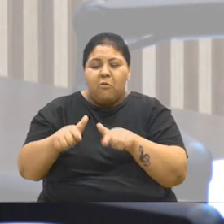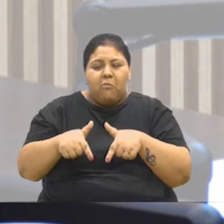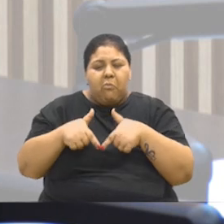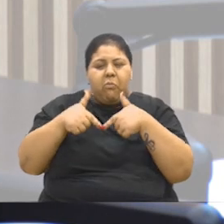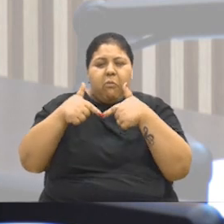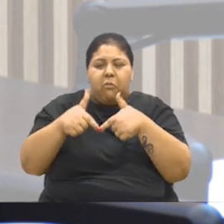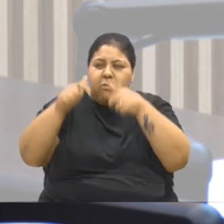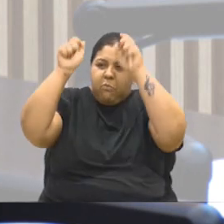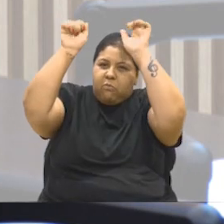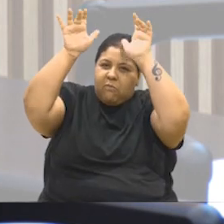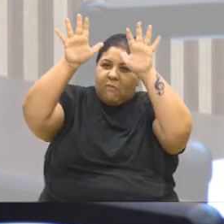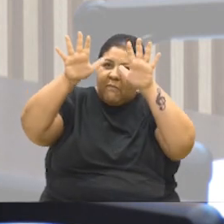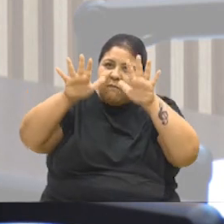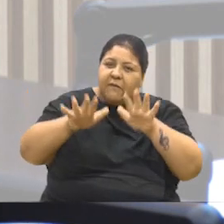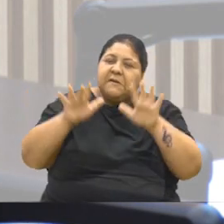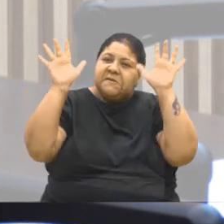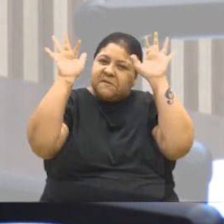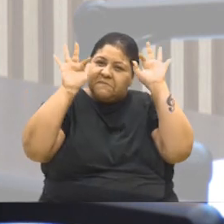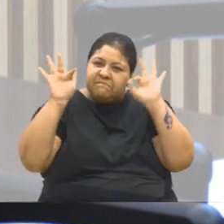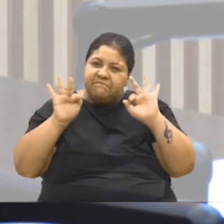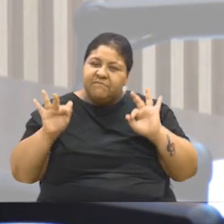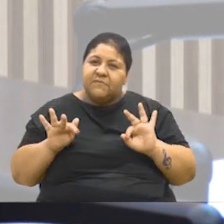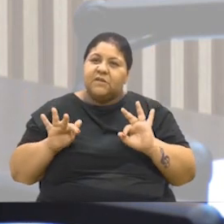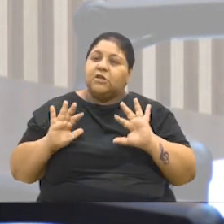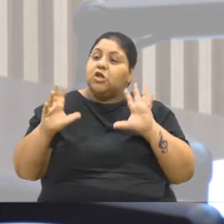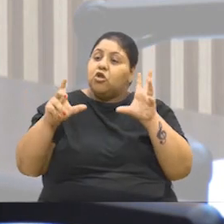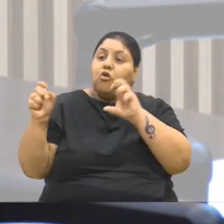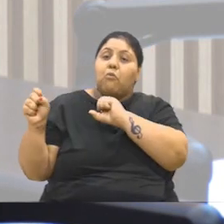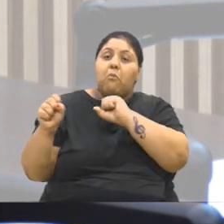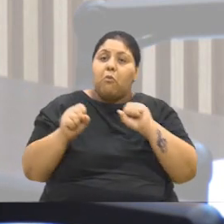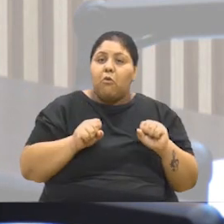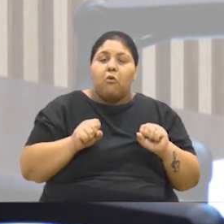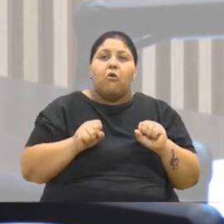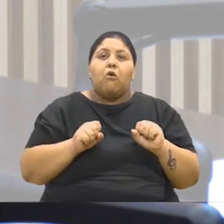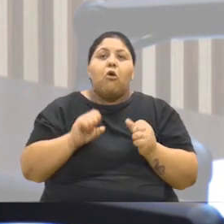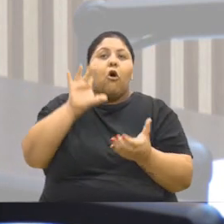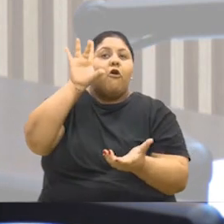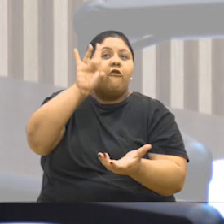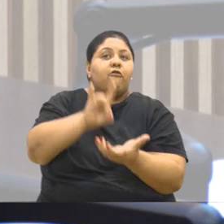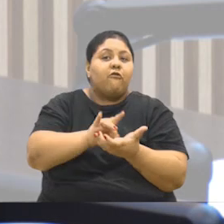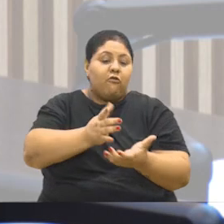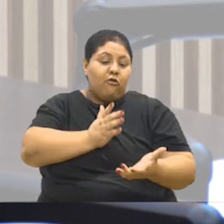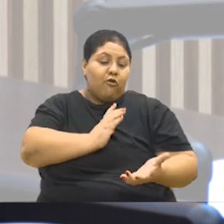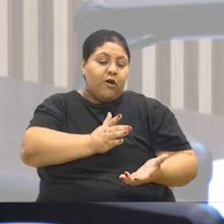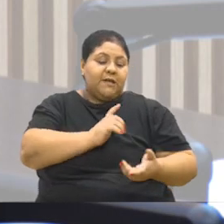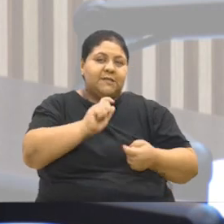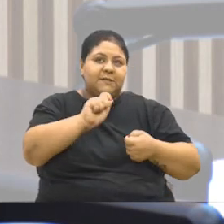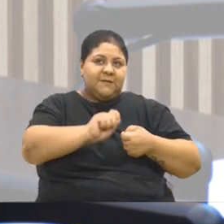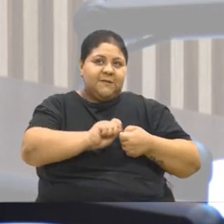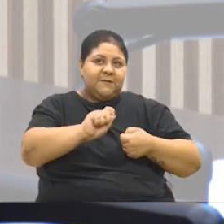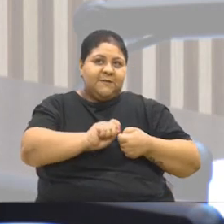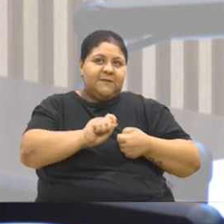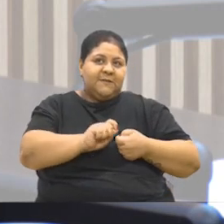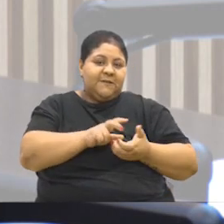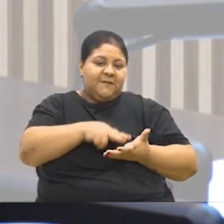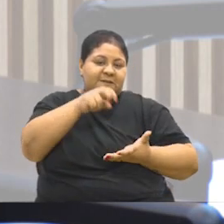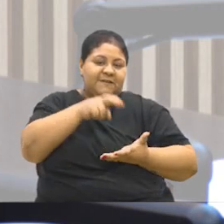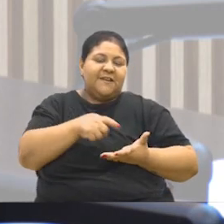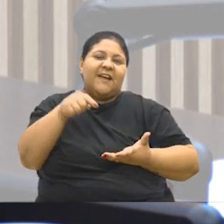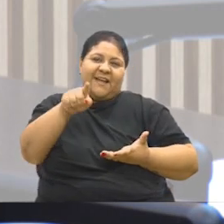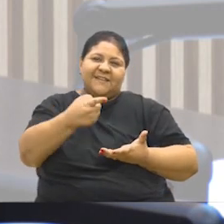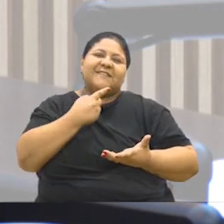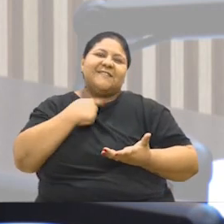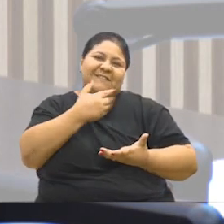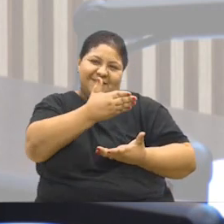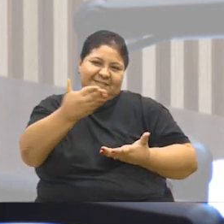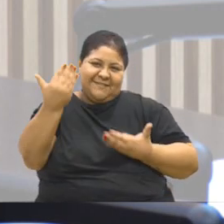de muitas realizações, de muitas bênçãos, de muitas alegrias e que todos possam materializar aquilo que o coração faz ressoar de